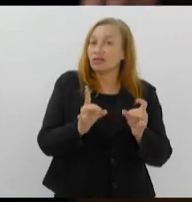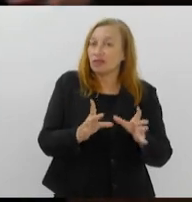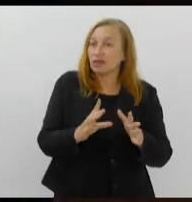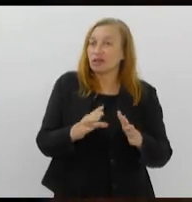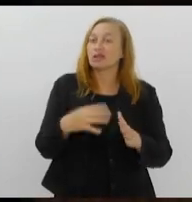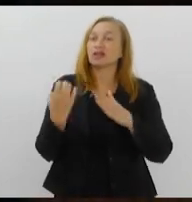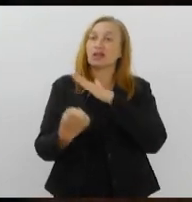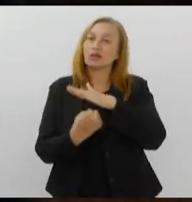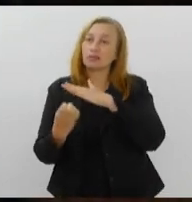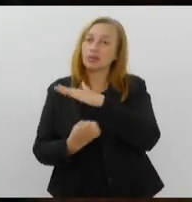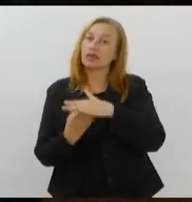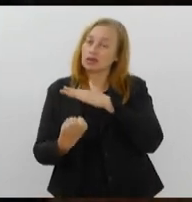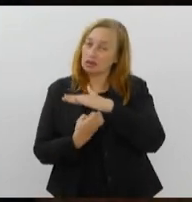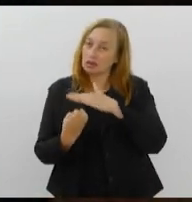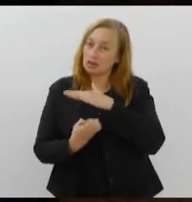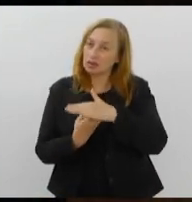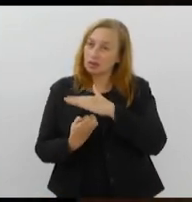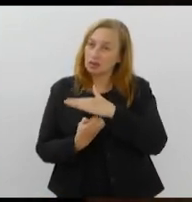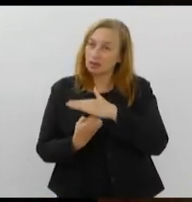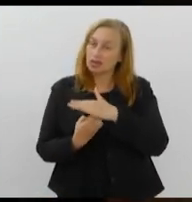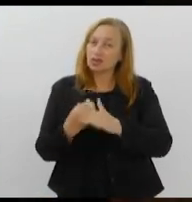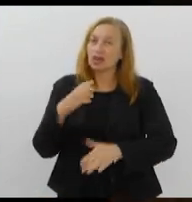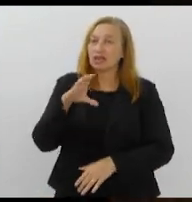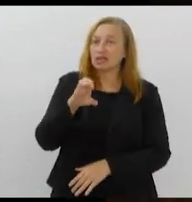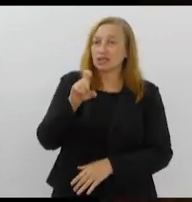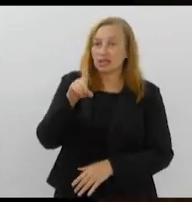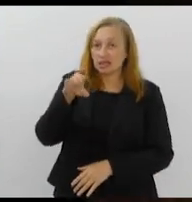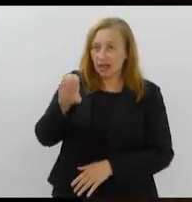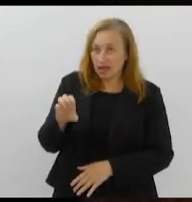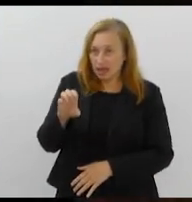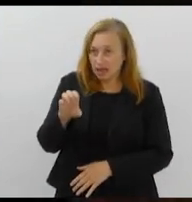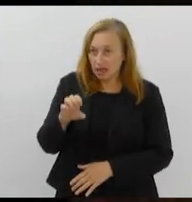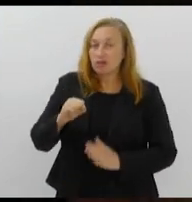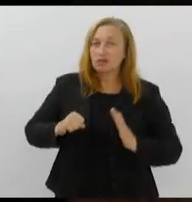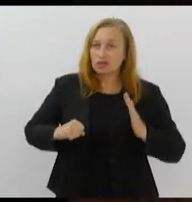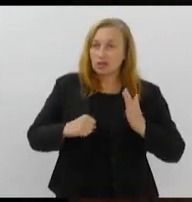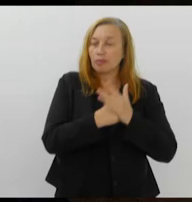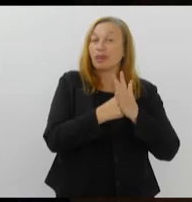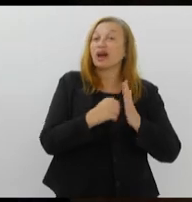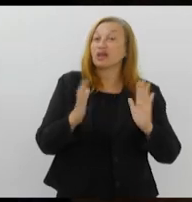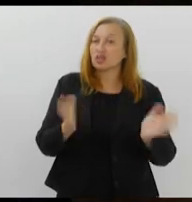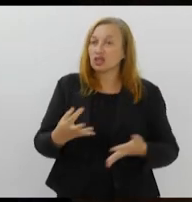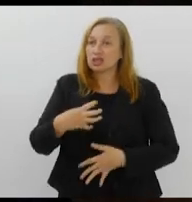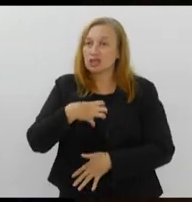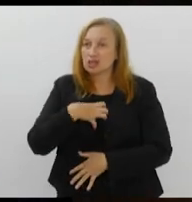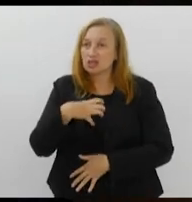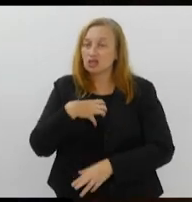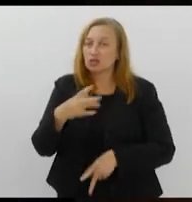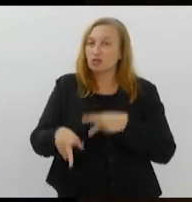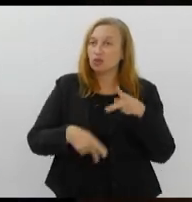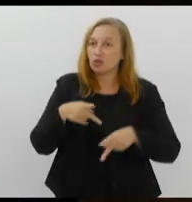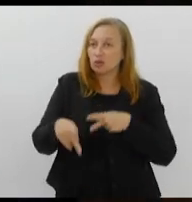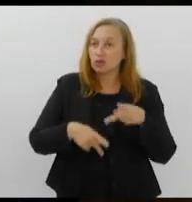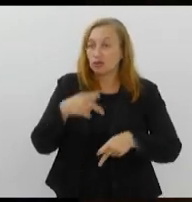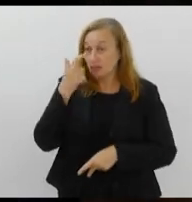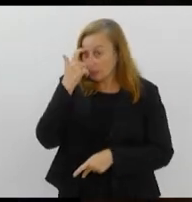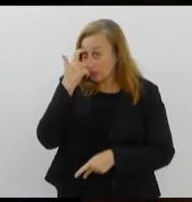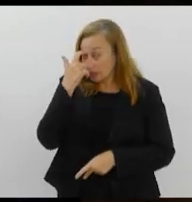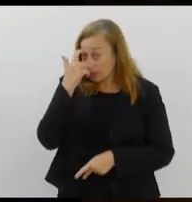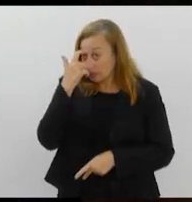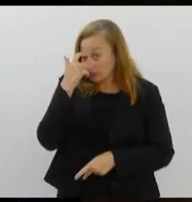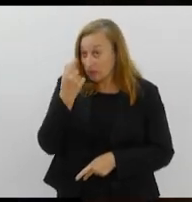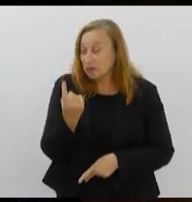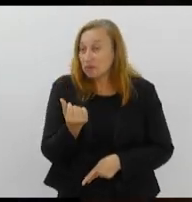maior ativo superavitário, que é a SEDAI. Os impactos já estão sendo sentidos pela população. O preço da